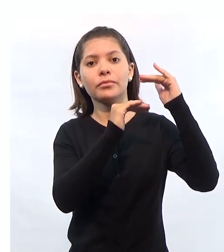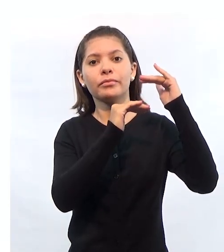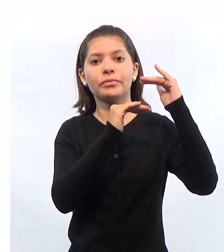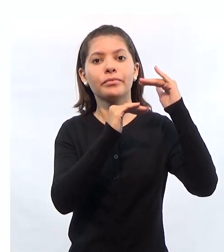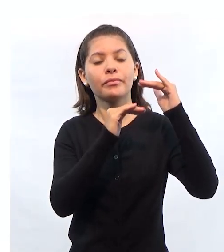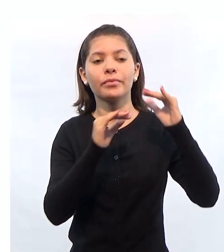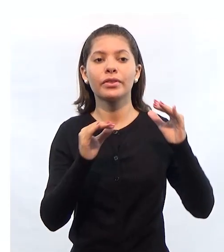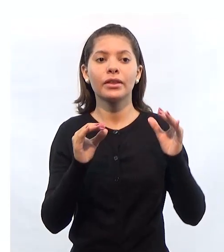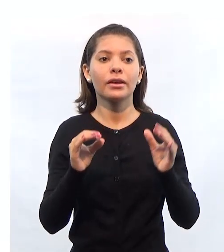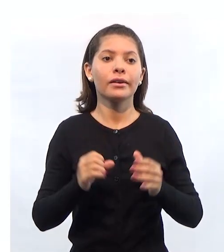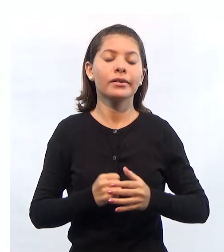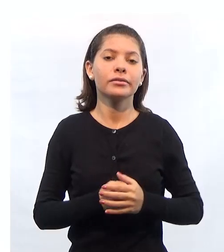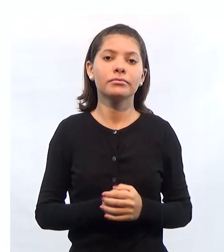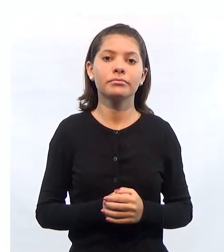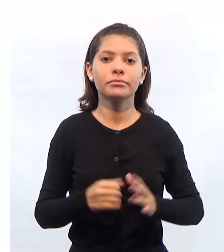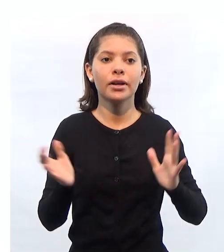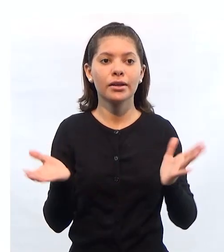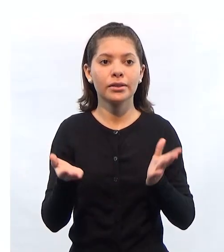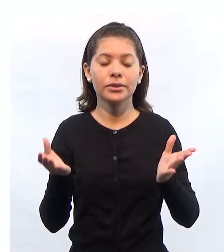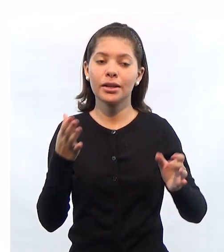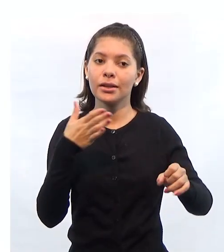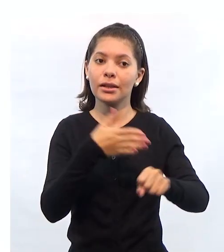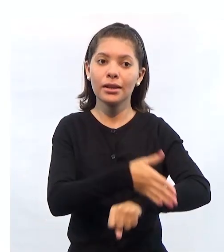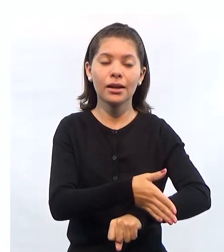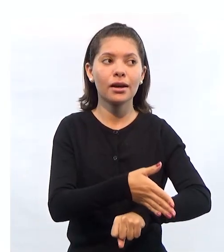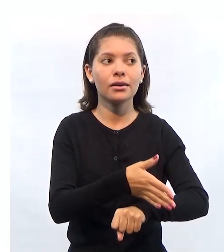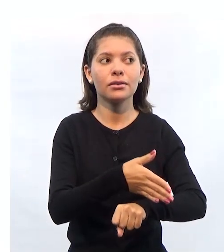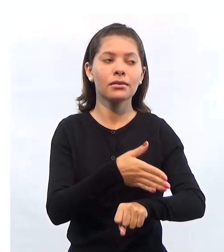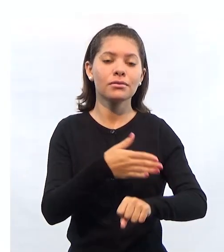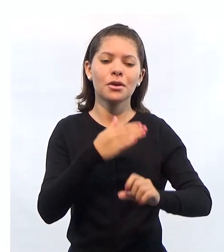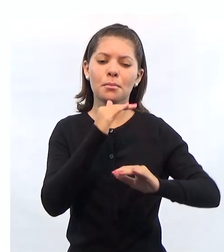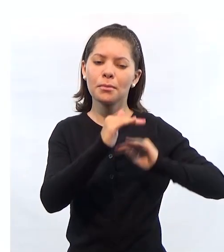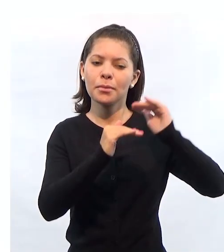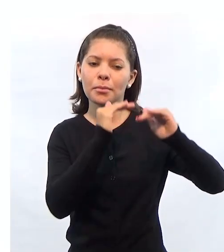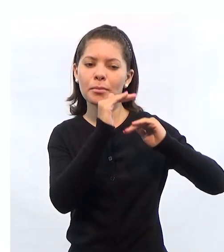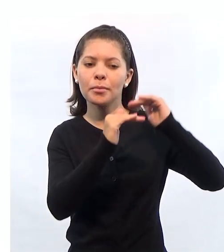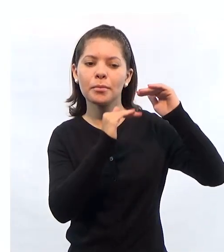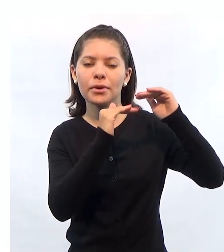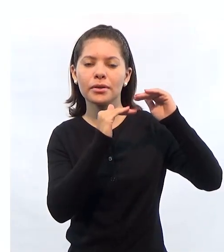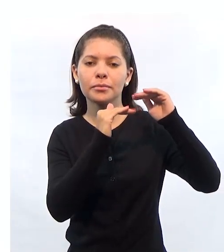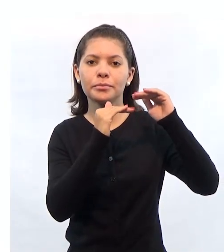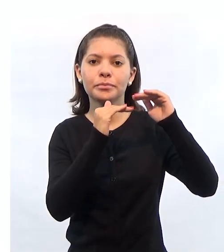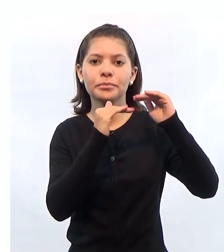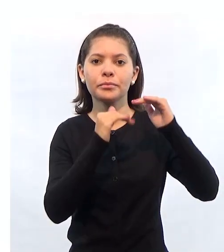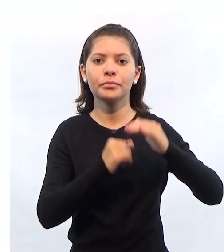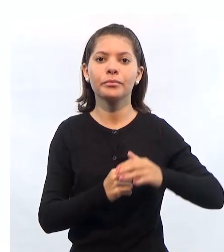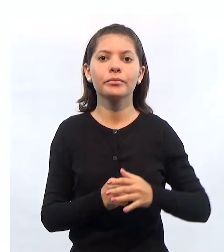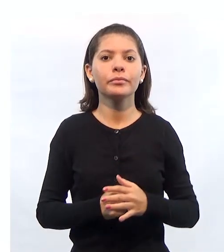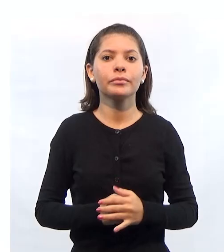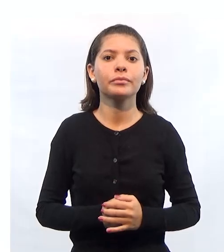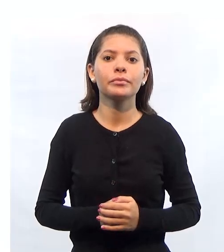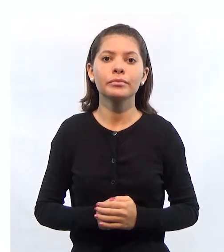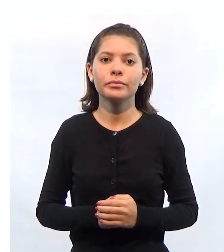esses produtos já entraram, os insumos já entraram, estão sendo processados,